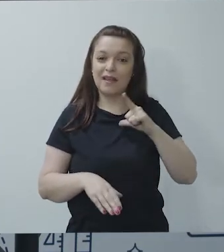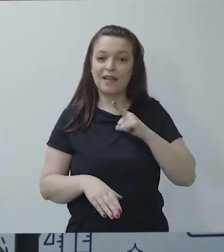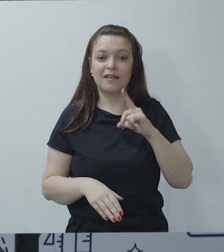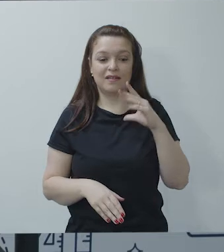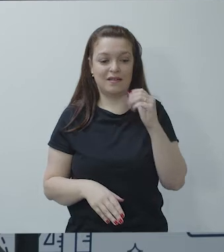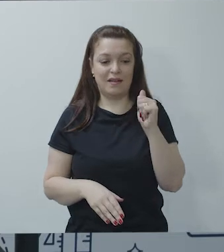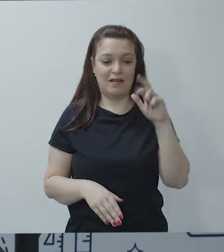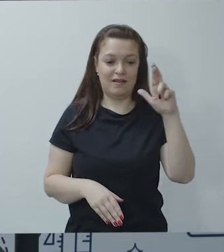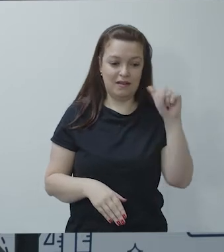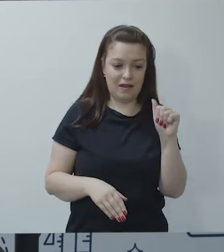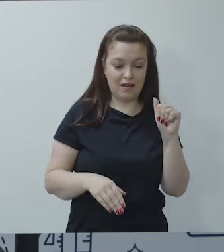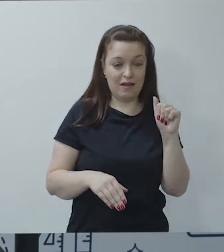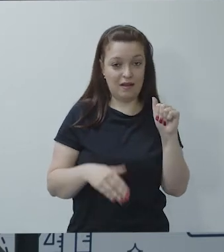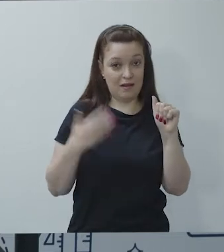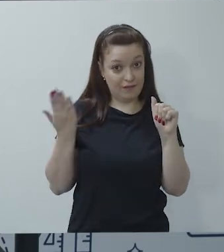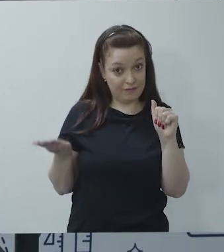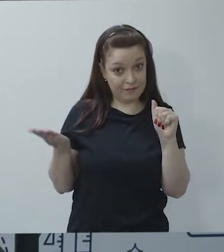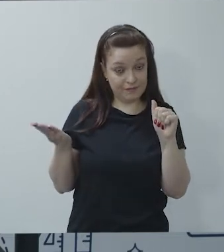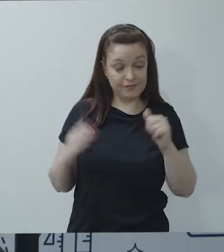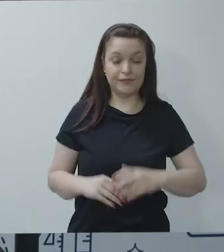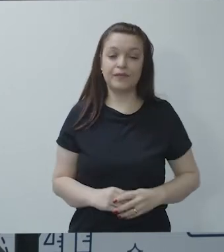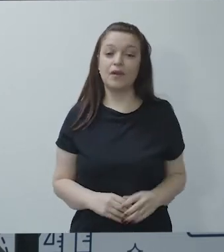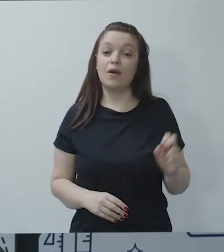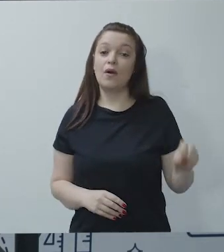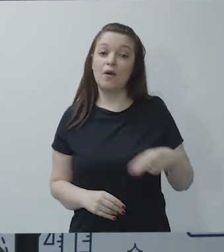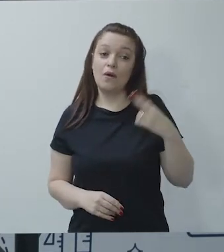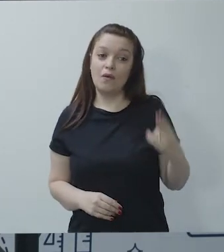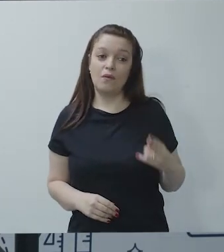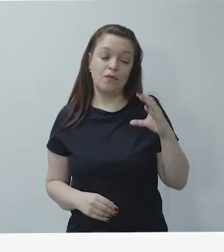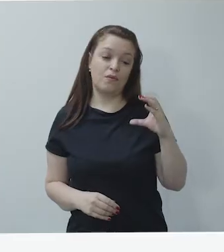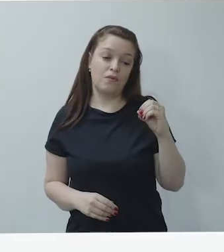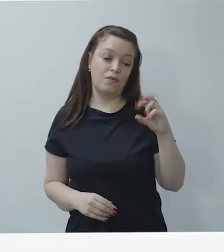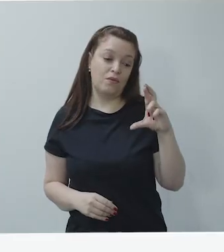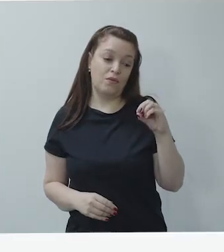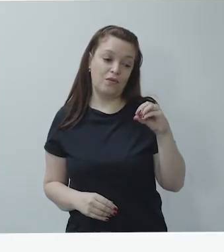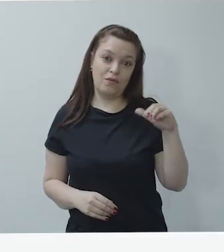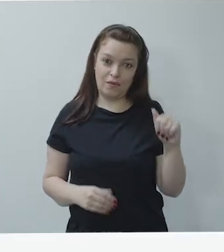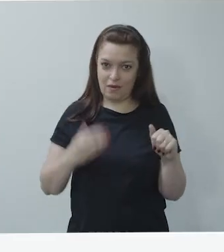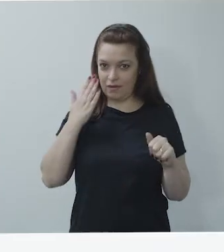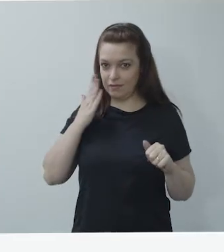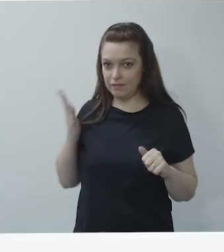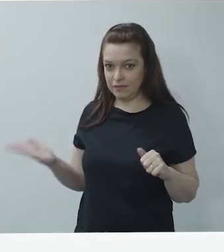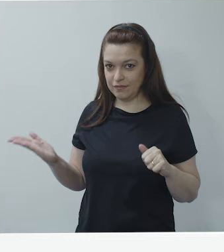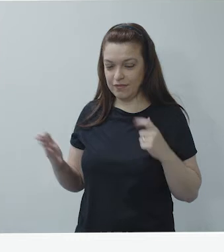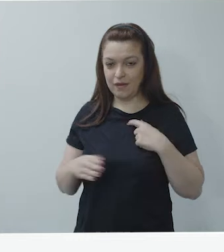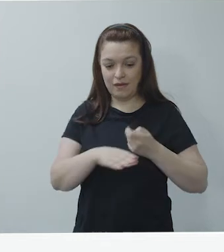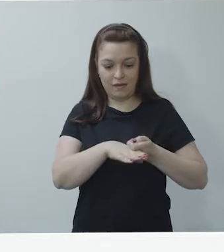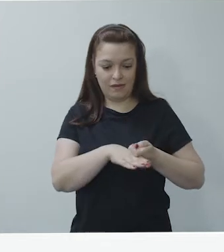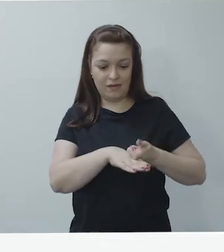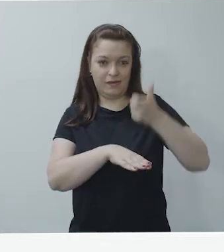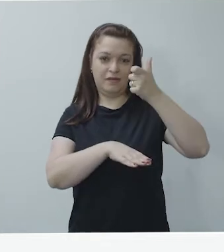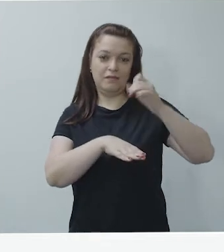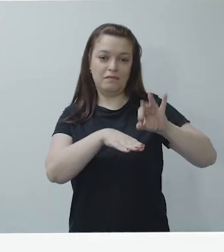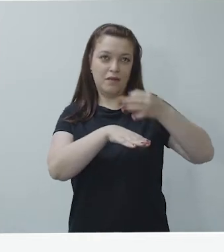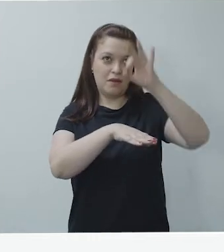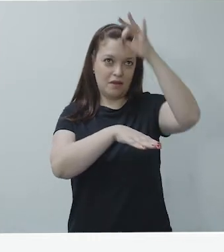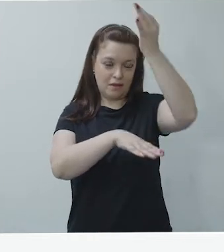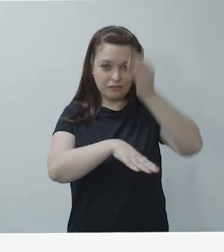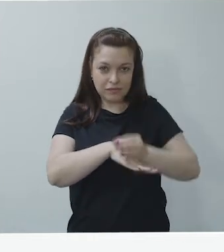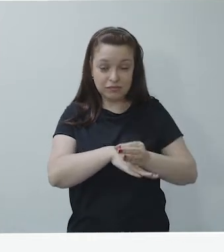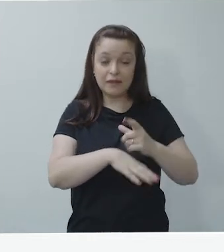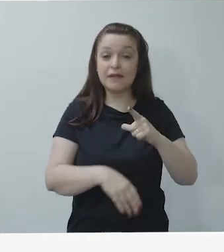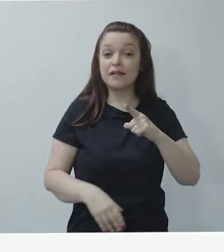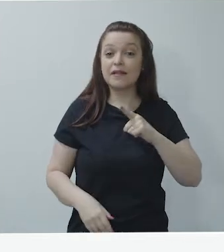pega uma moeda, um lado da moeda é a cara e o outro lado a coroa.